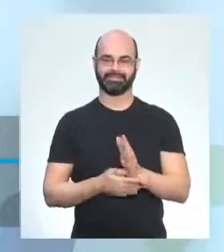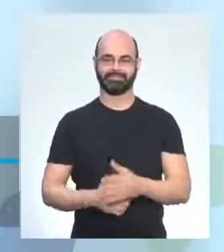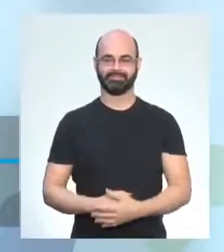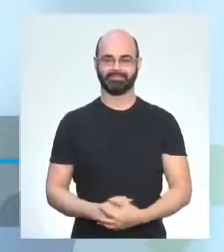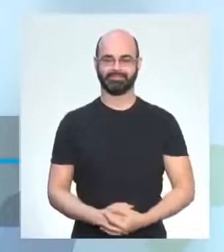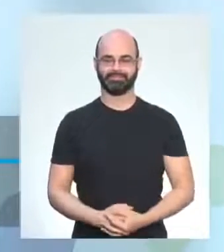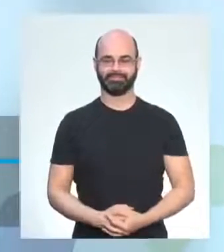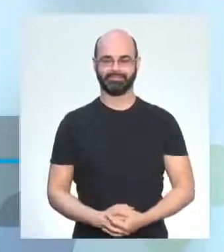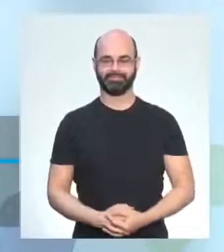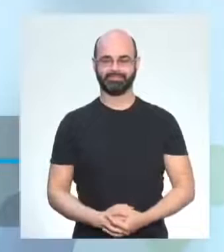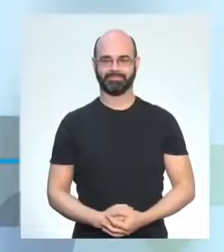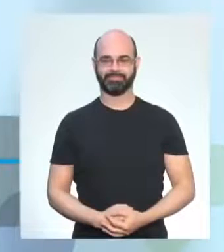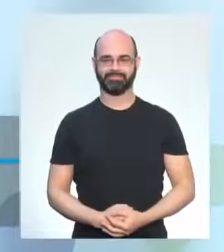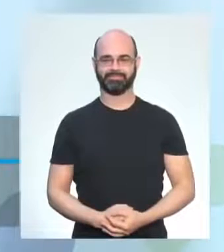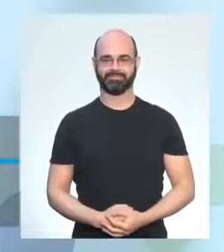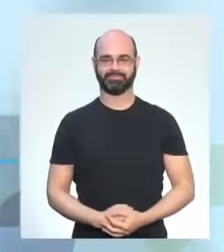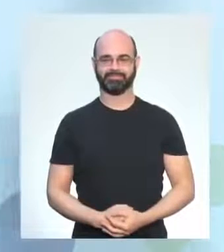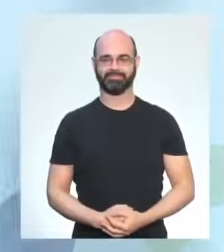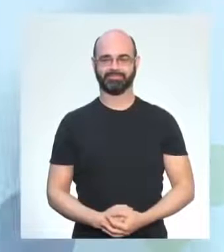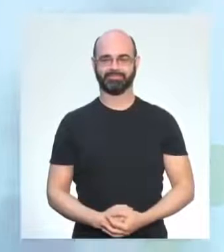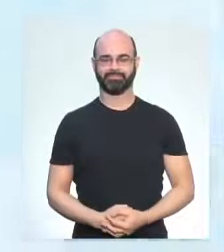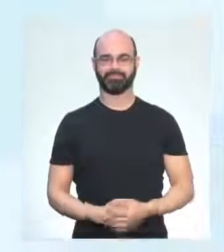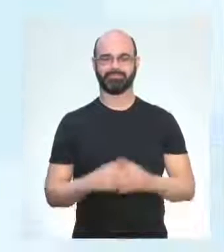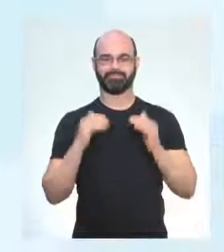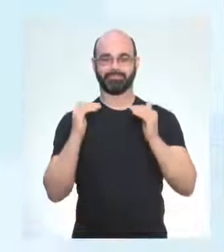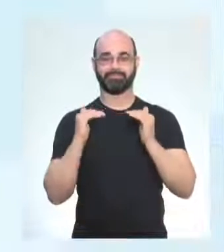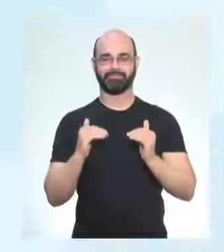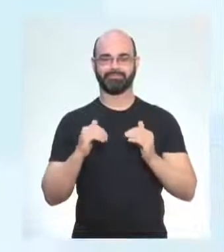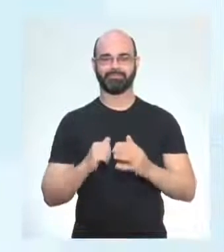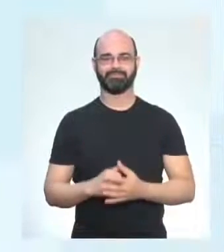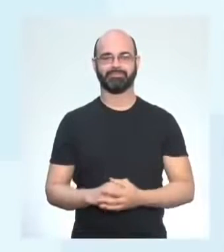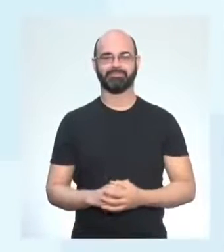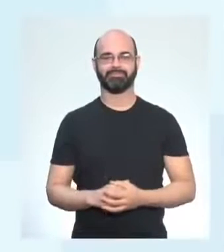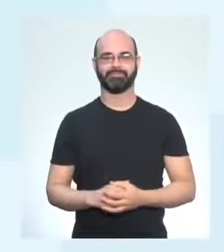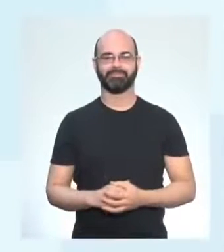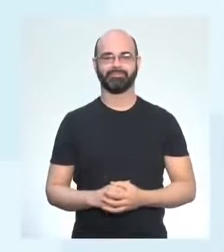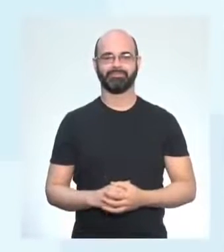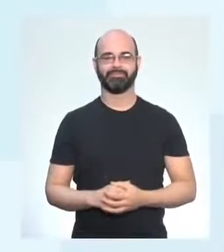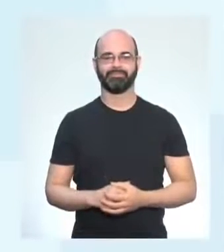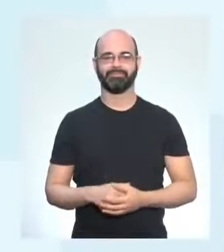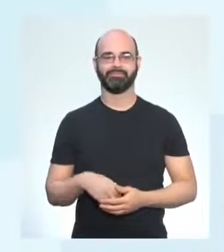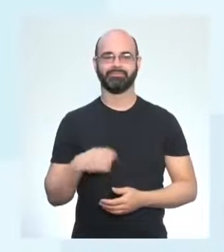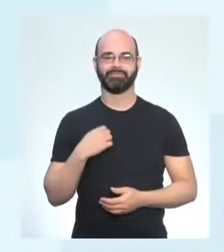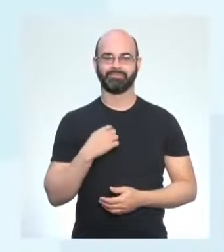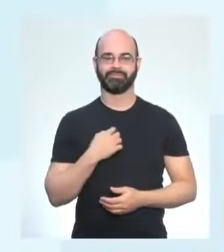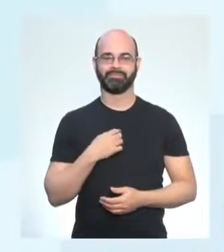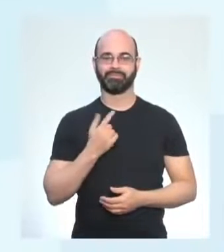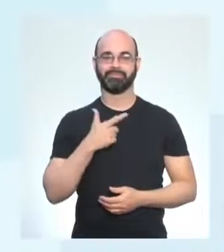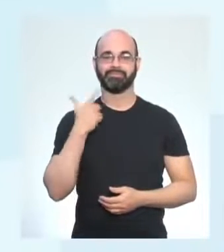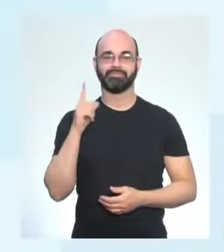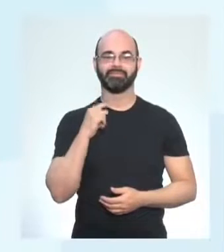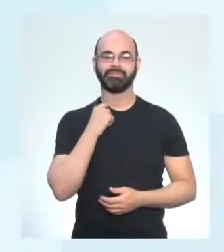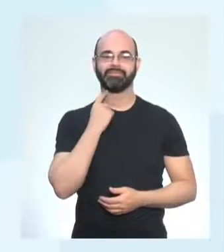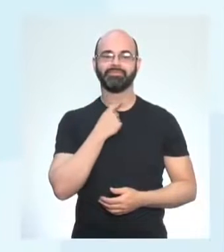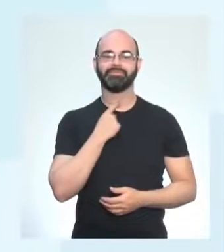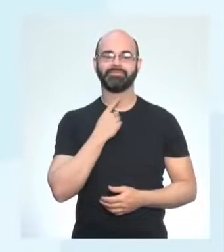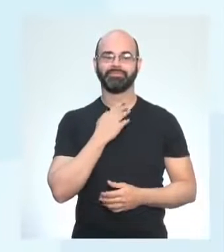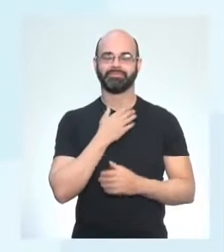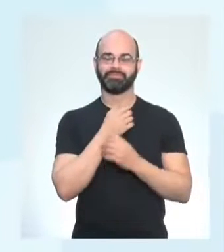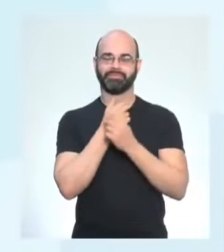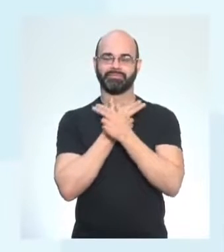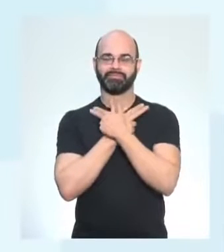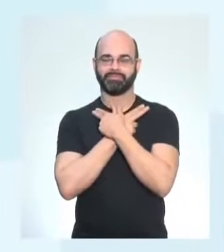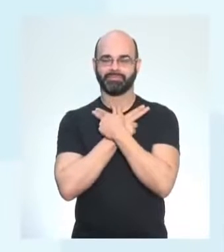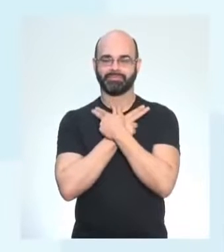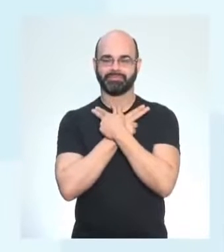bom? Muito bem, vamos ver o próximo aí. Ó, esse aí é a glândula tireoide, né? Às vezes a gente ouve a pessoa falar assim, eu